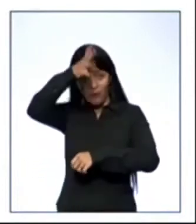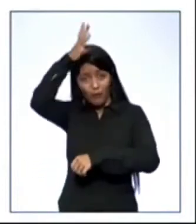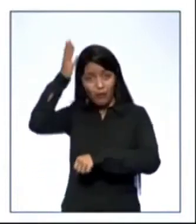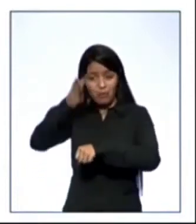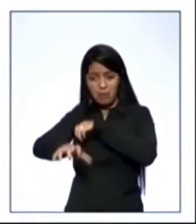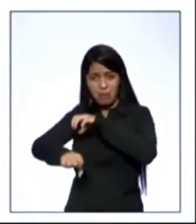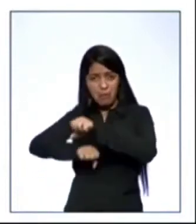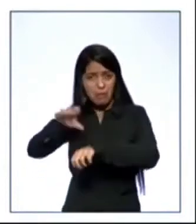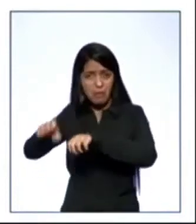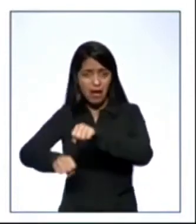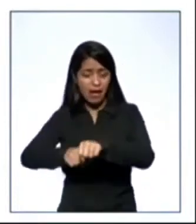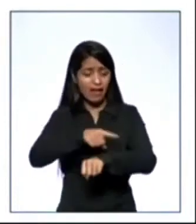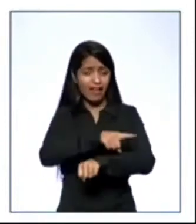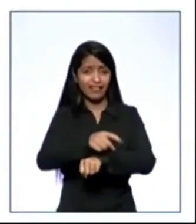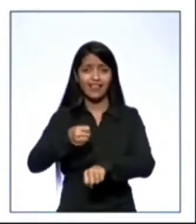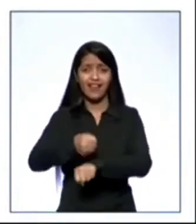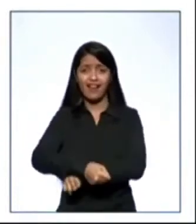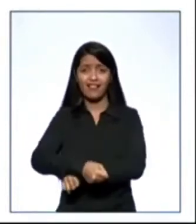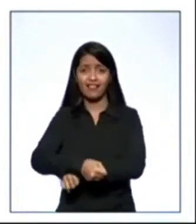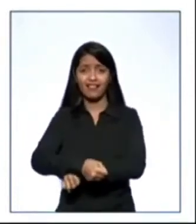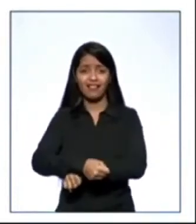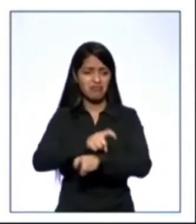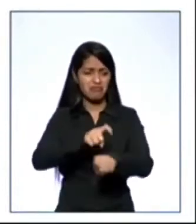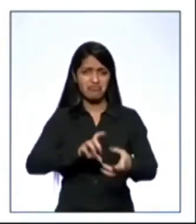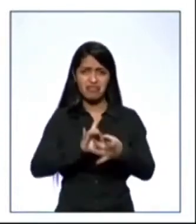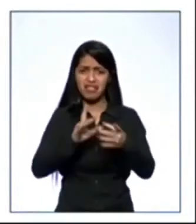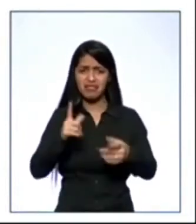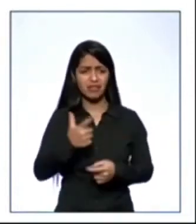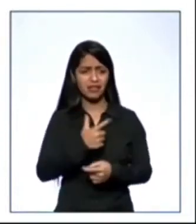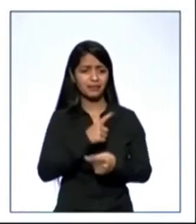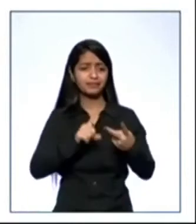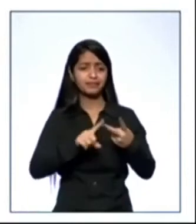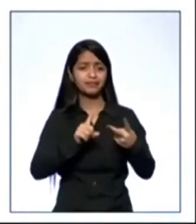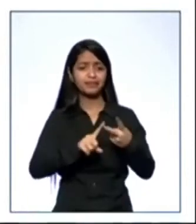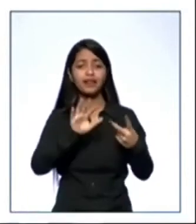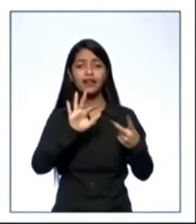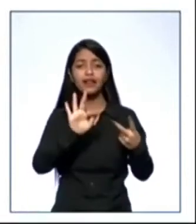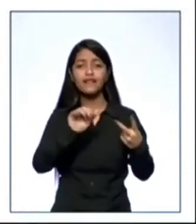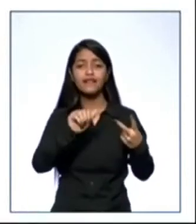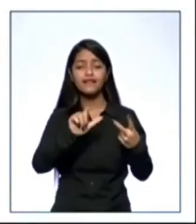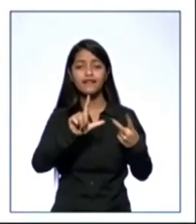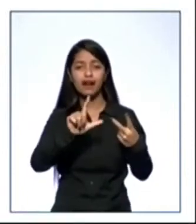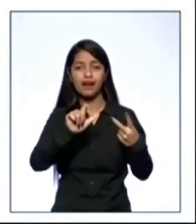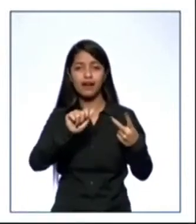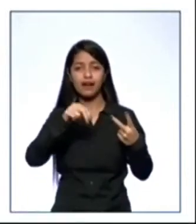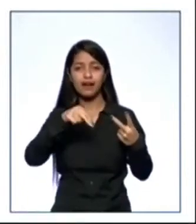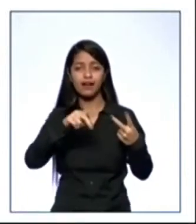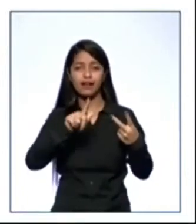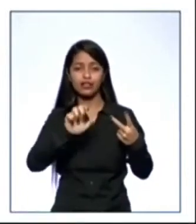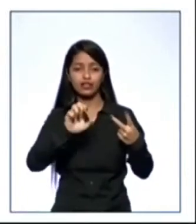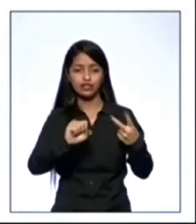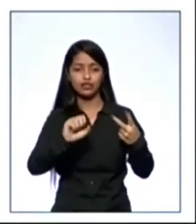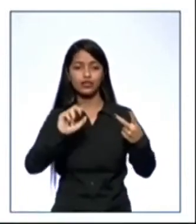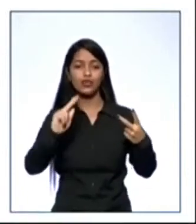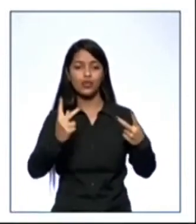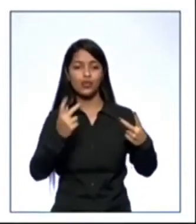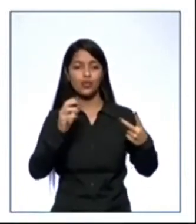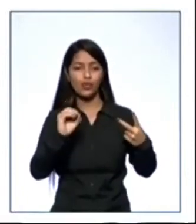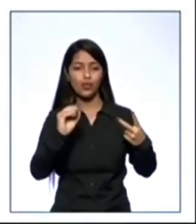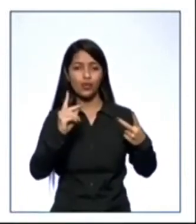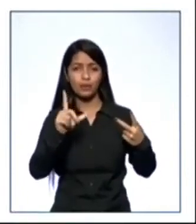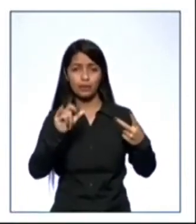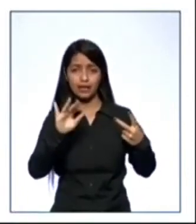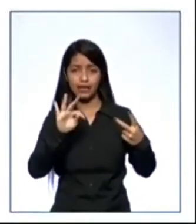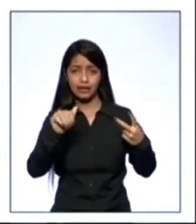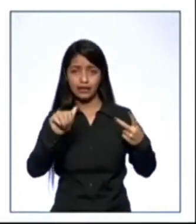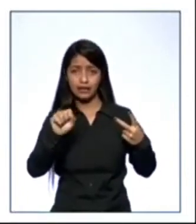Errado. Consolidação do poder das falanges hoplitas. Gente, olha que massa. Anota aí, faz uma flechinha,